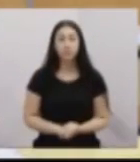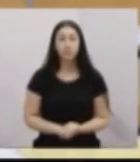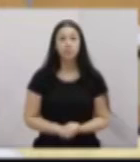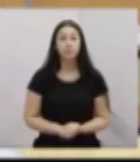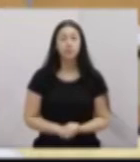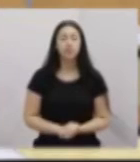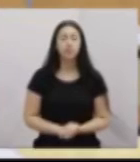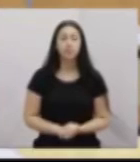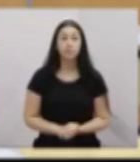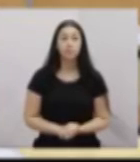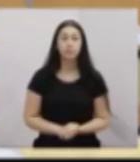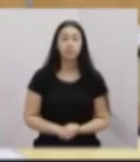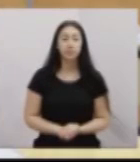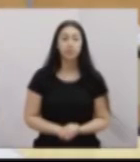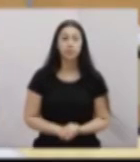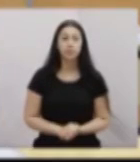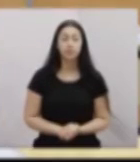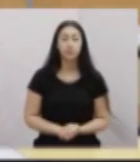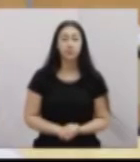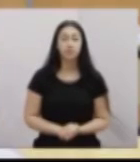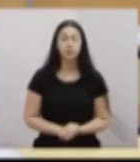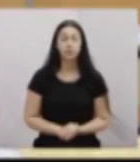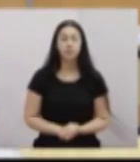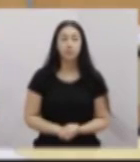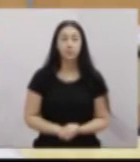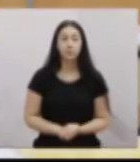dispensada, subscrevemos.